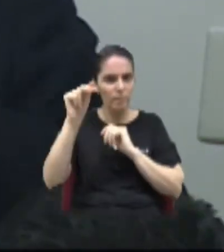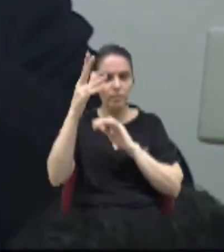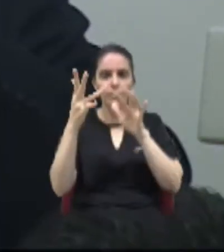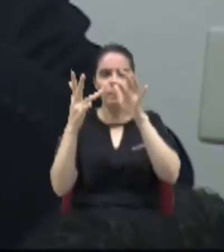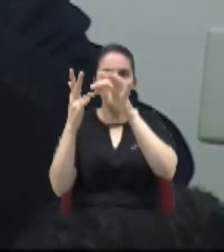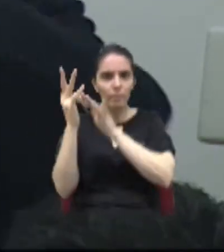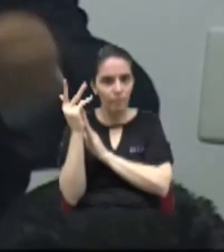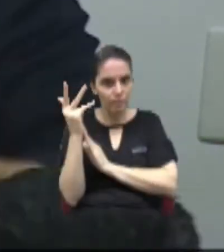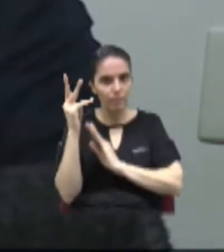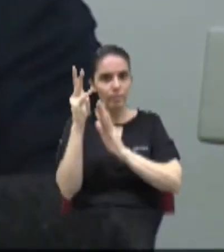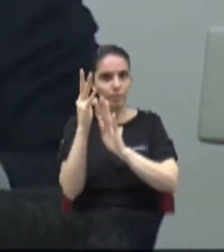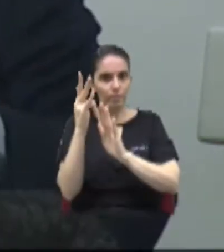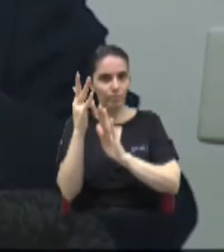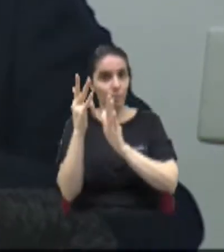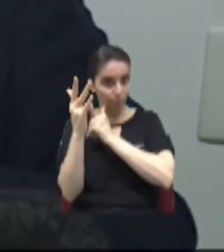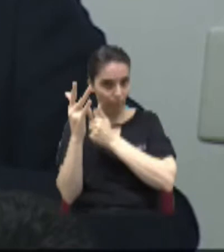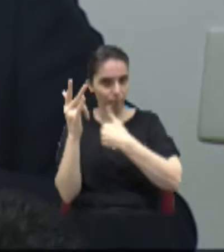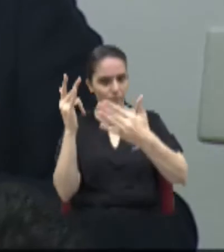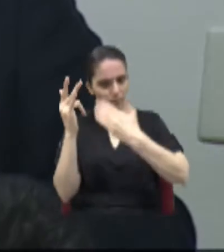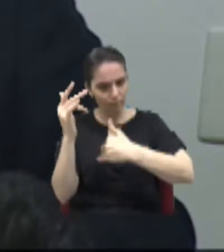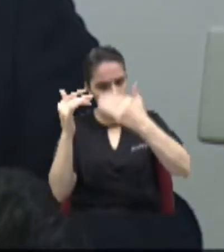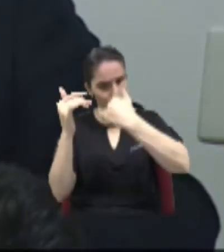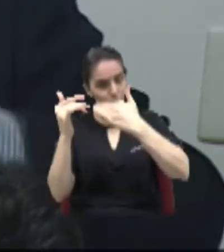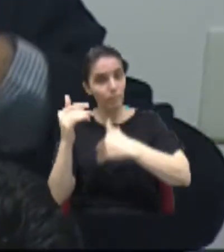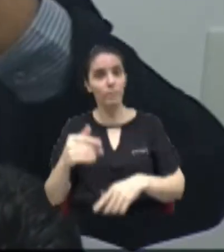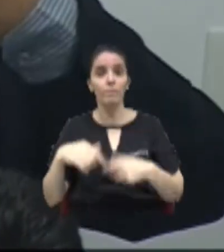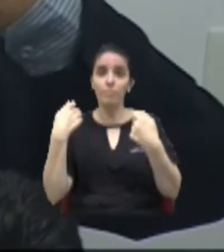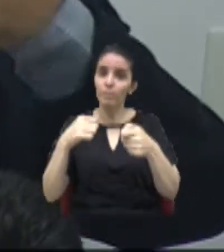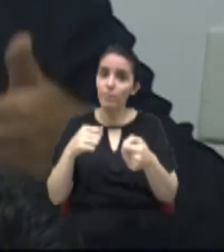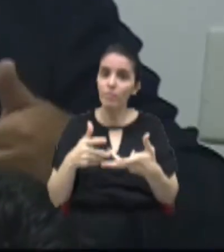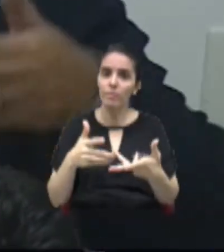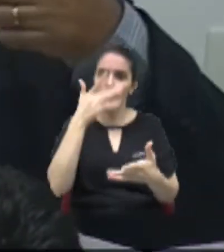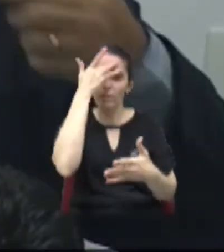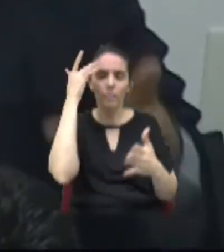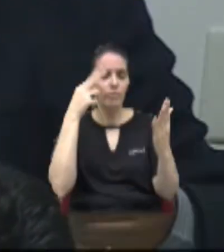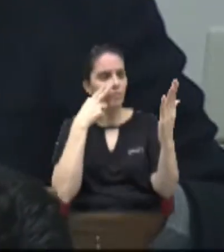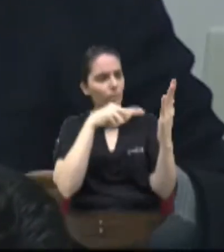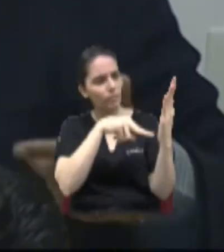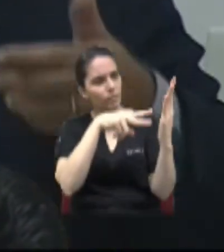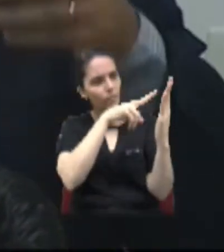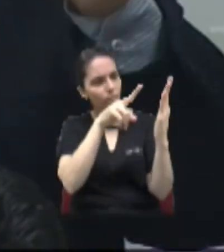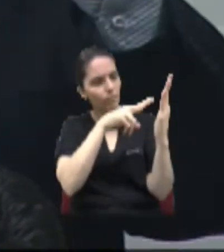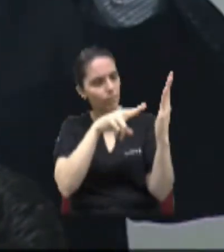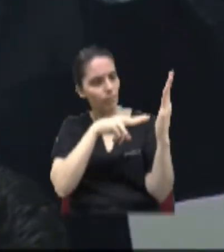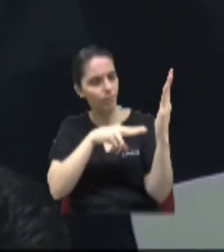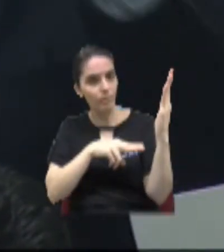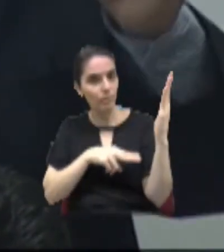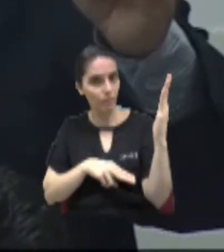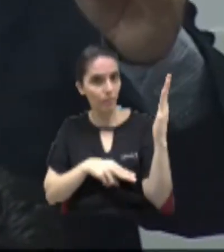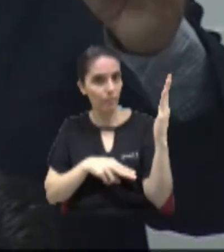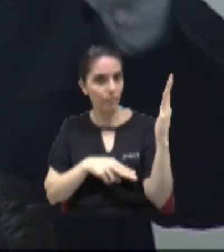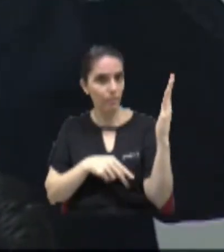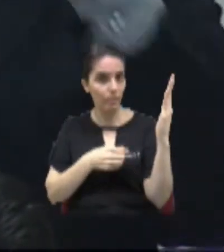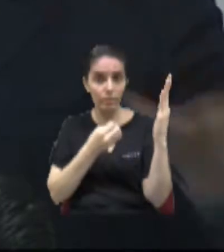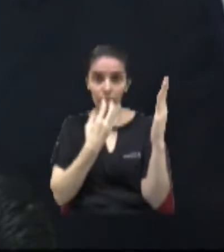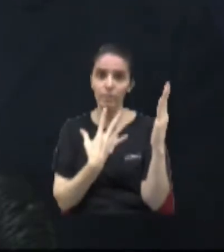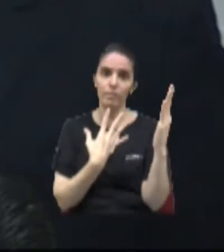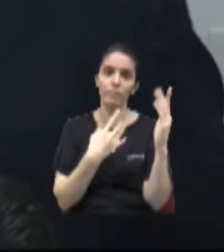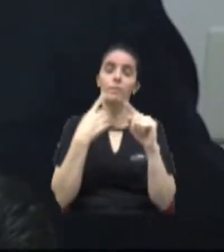lhe interessa. Tem pessoas que também estão na lista e vê outras pessoas que já têm,